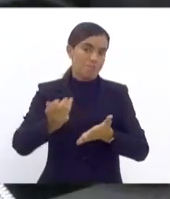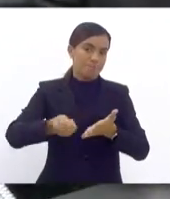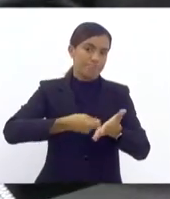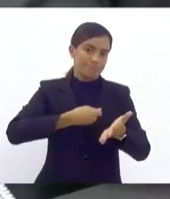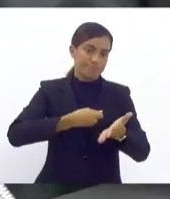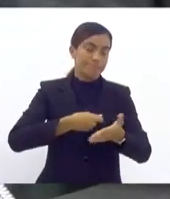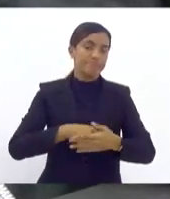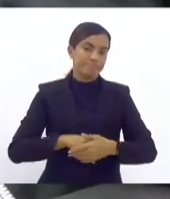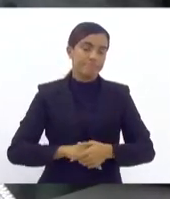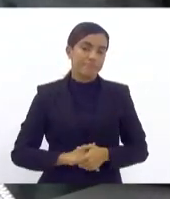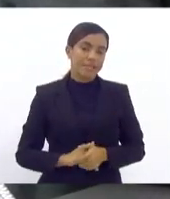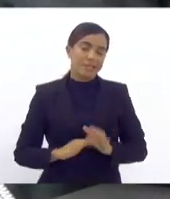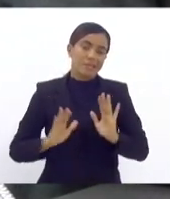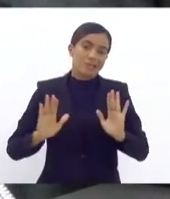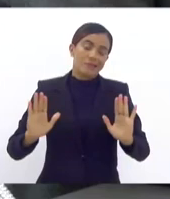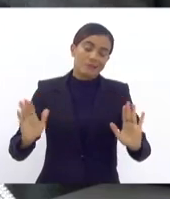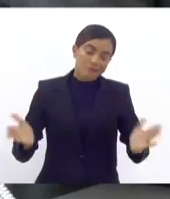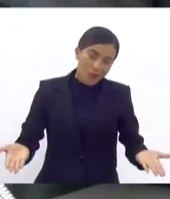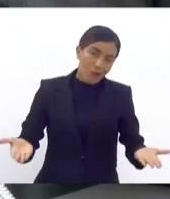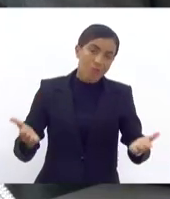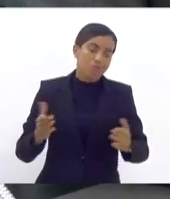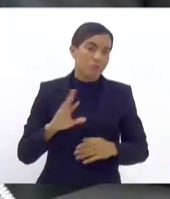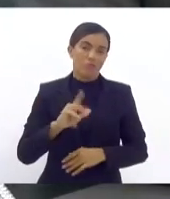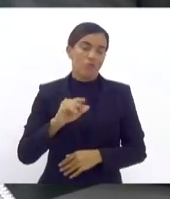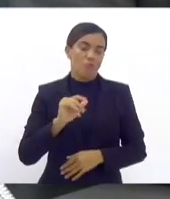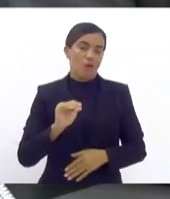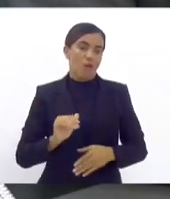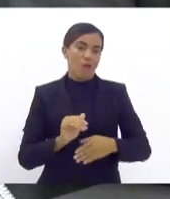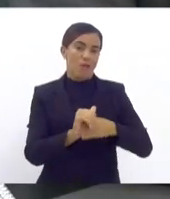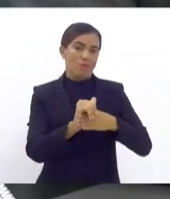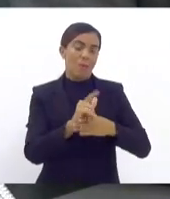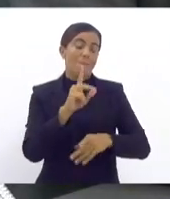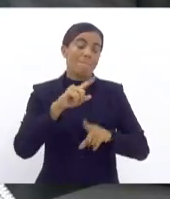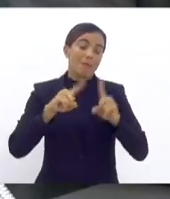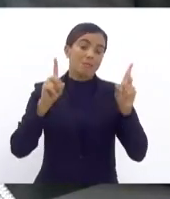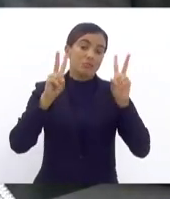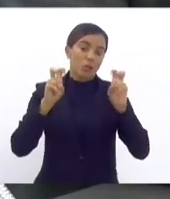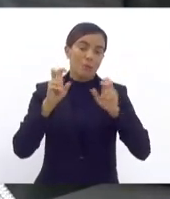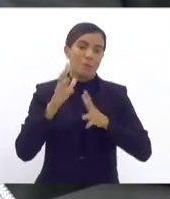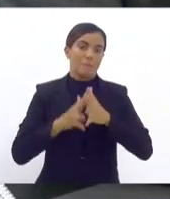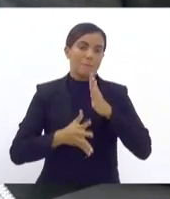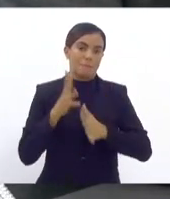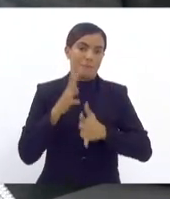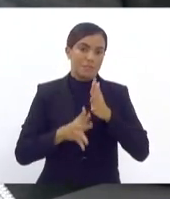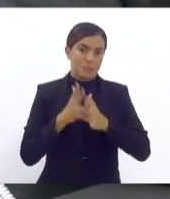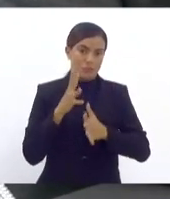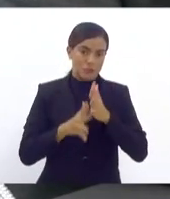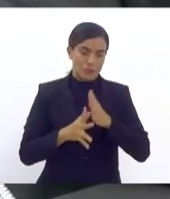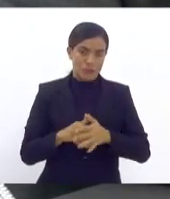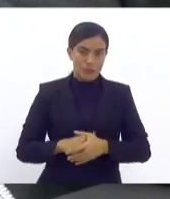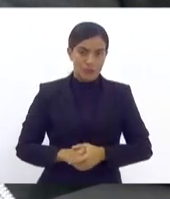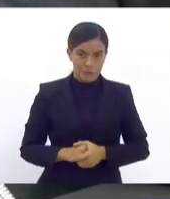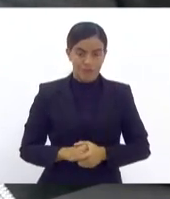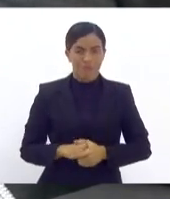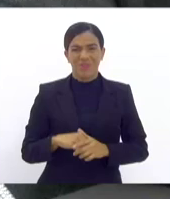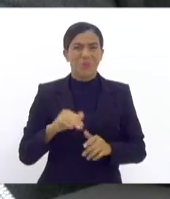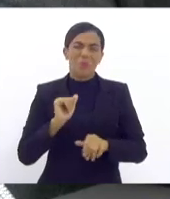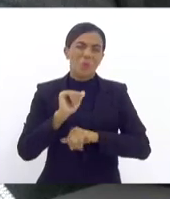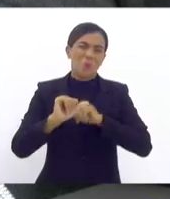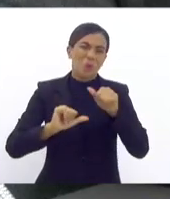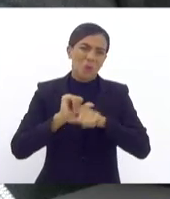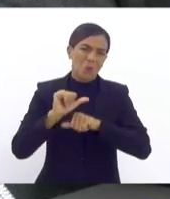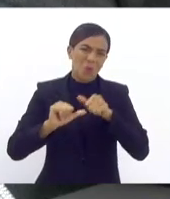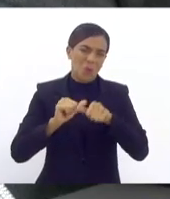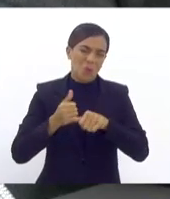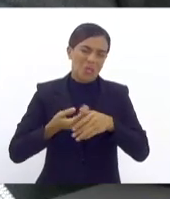não seria pela anexação, mas sim pela prejudicabilidade. Qual? É o 58. Não muda, a prática não